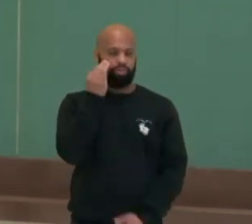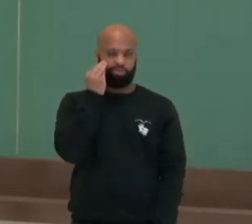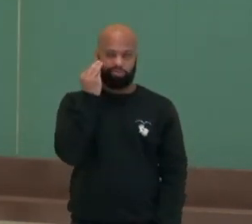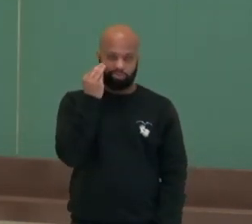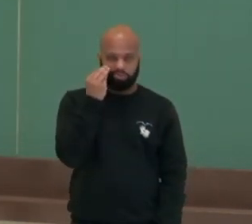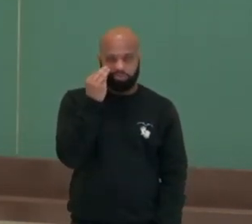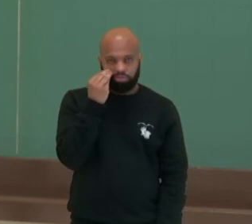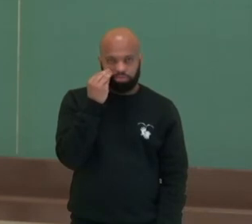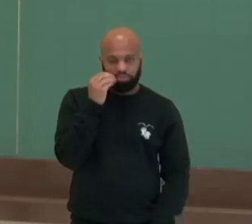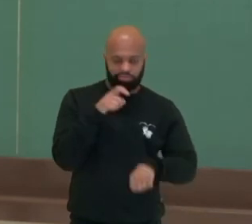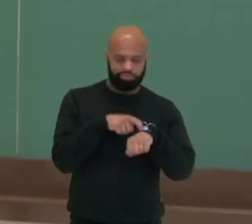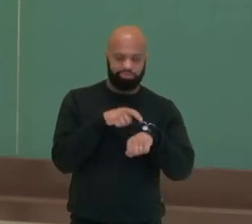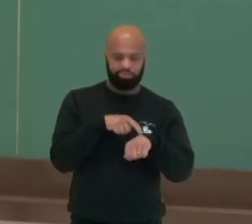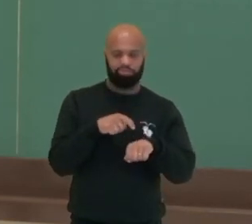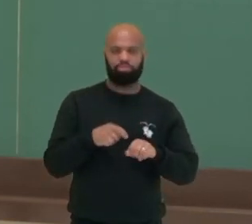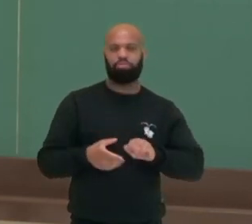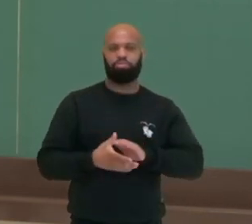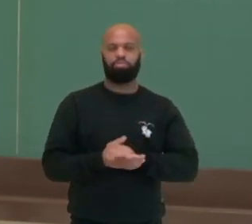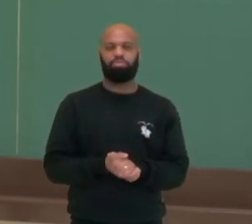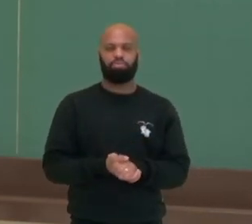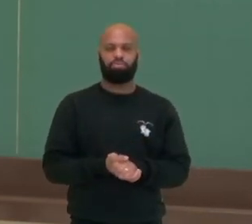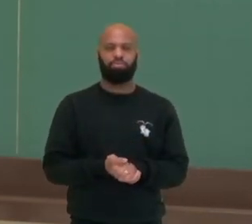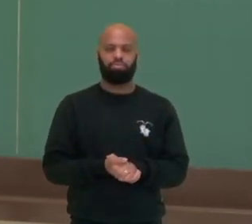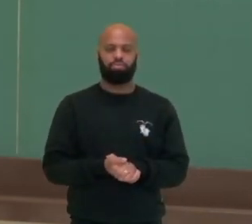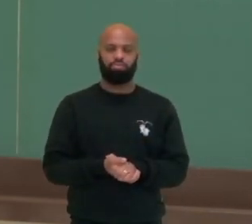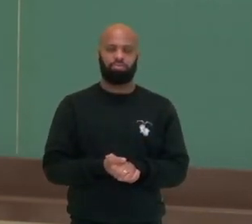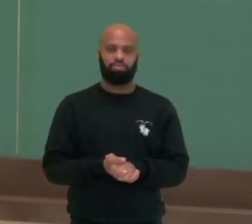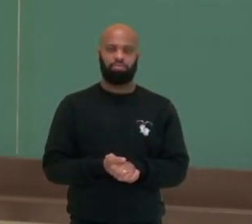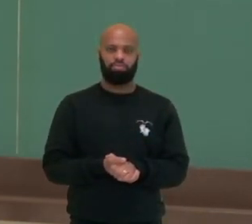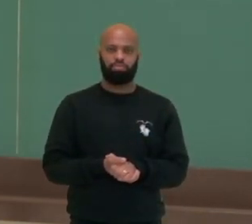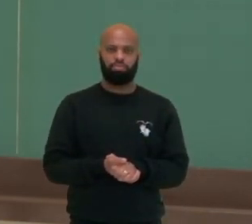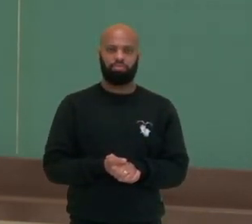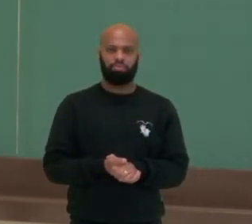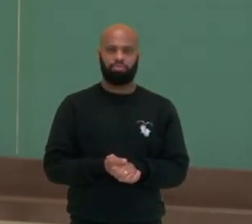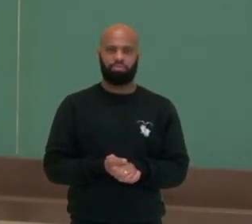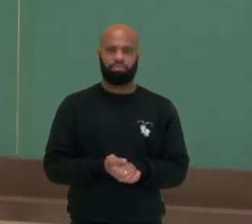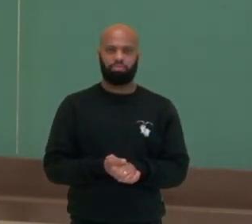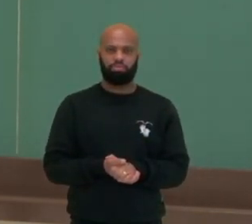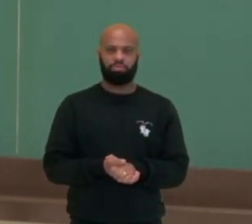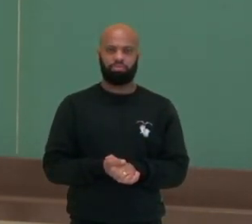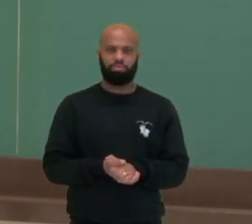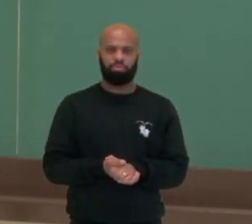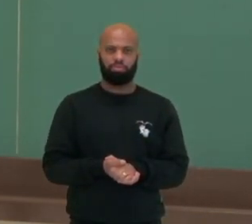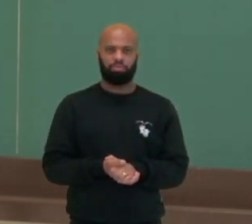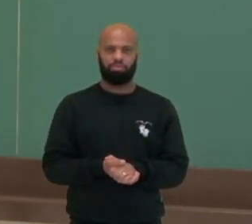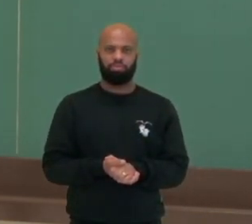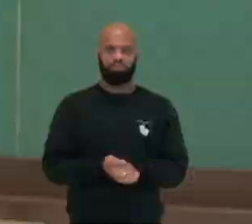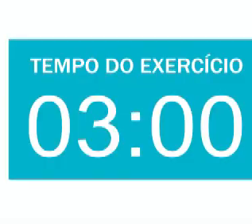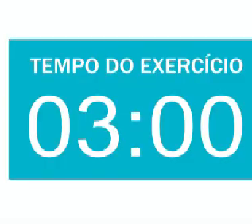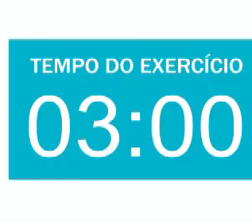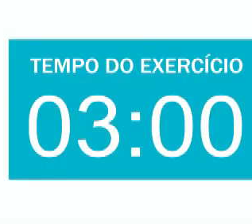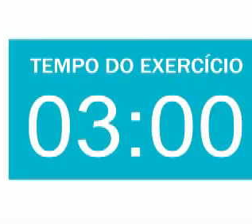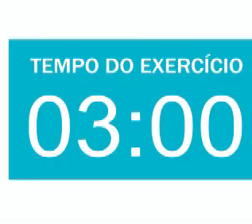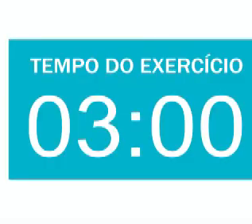então? Tempo aí para vocês organizarem, fazerem as suas anotações aí, a gente volta logo.